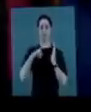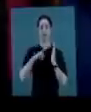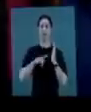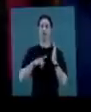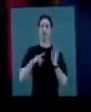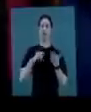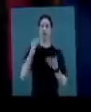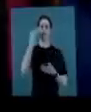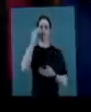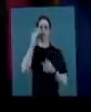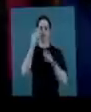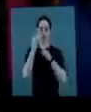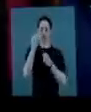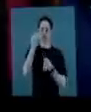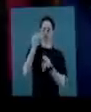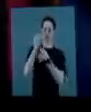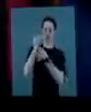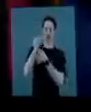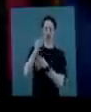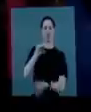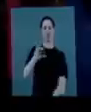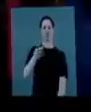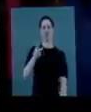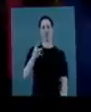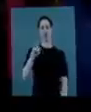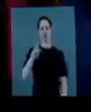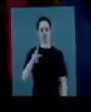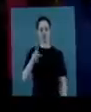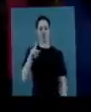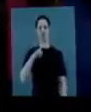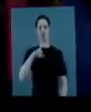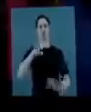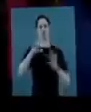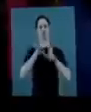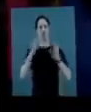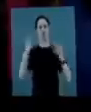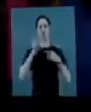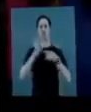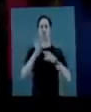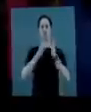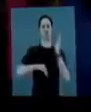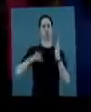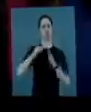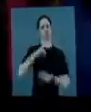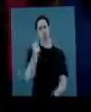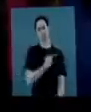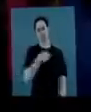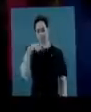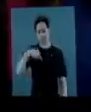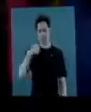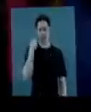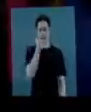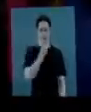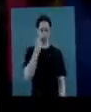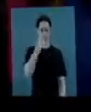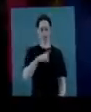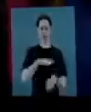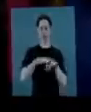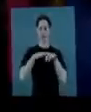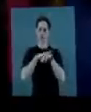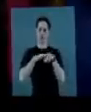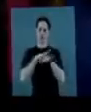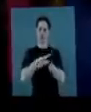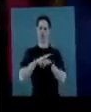aparelho o chip e isso tá expondo todos nós senadores conversas